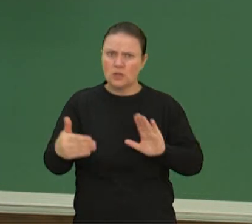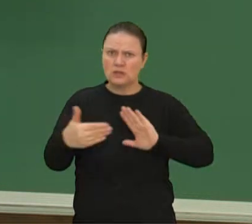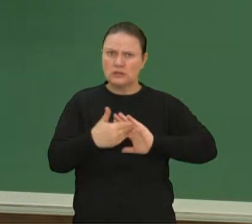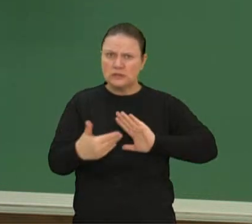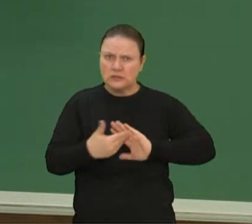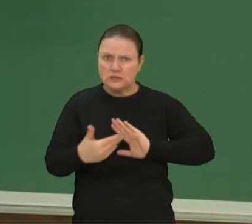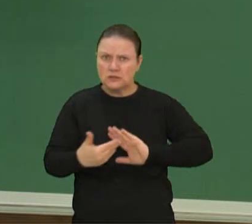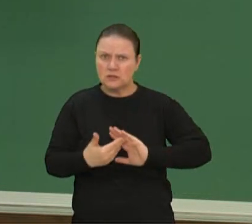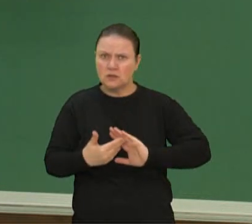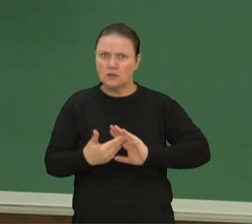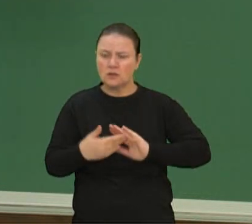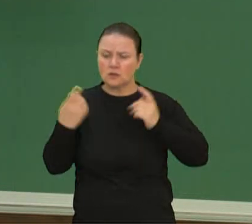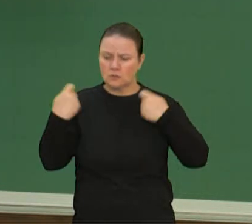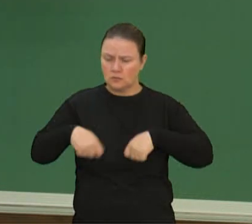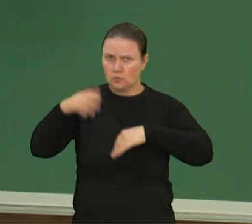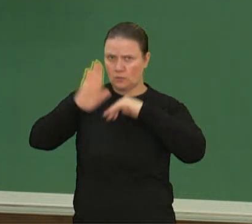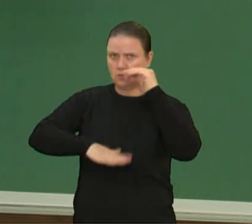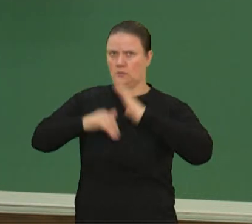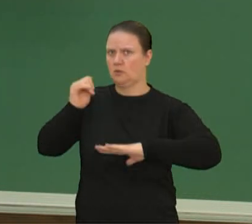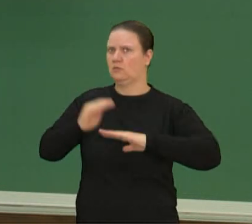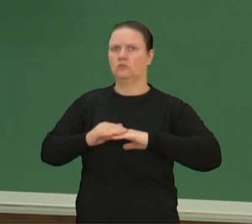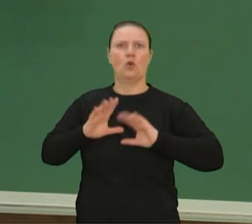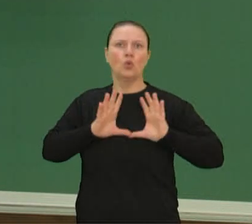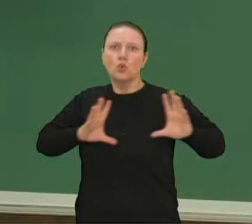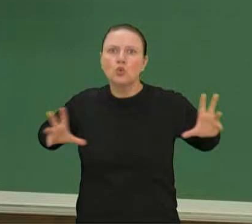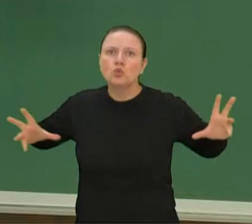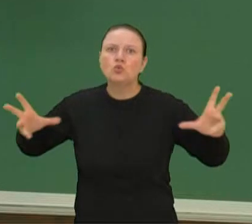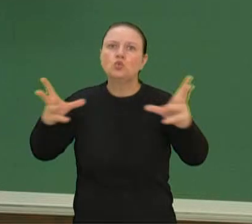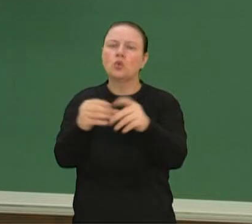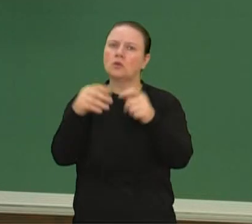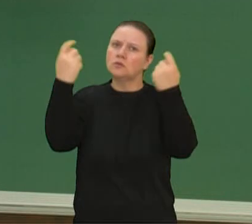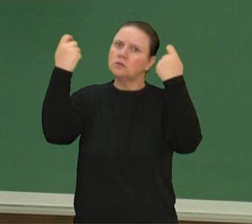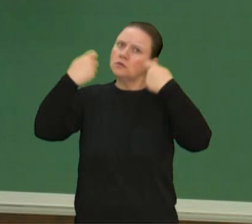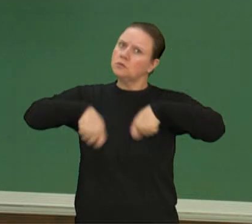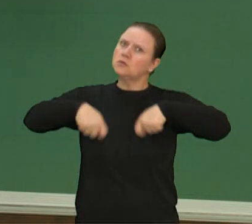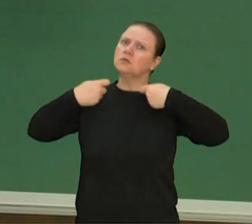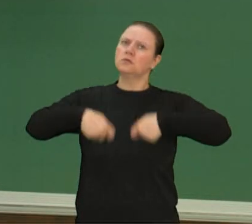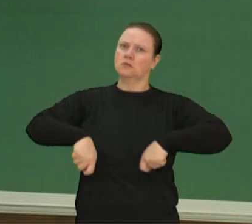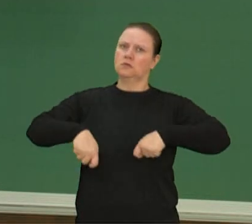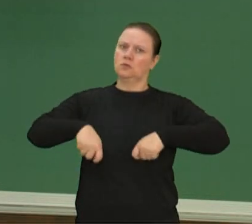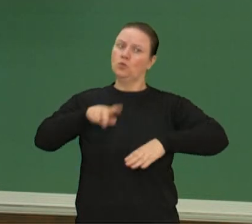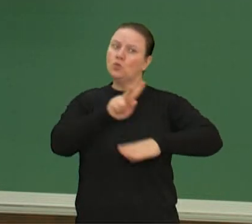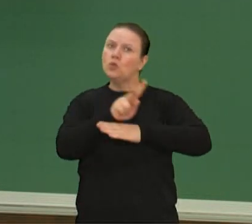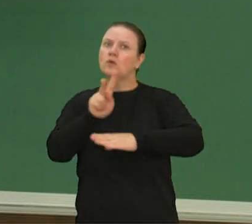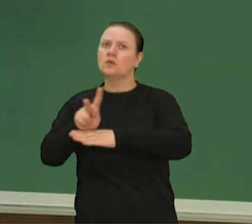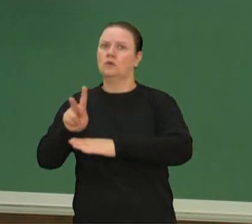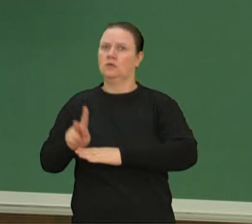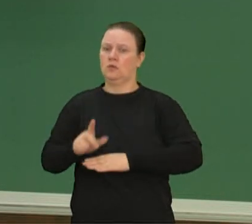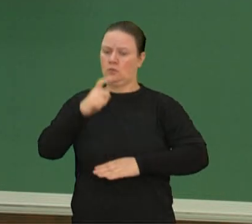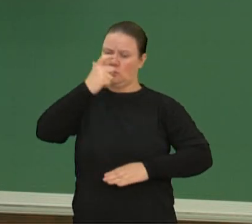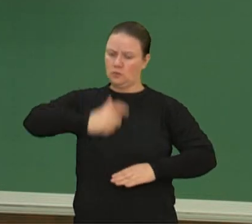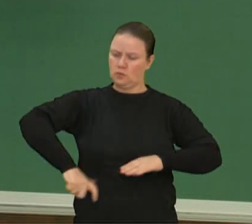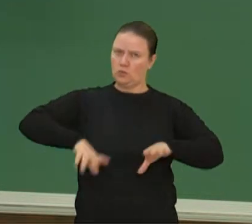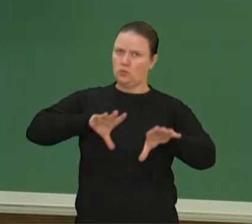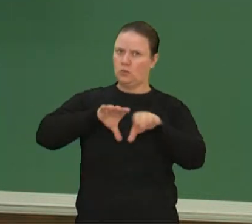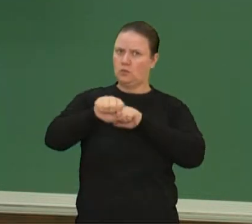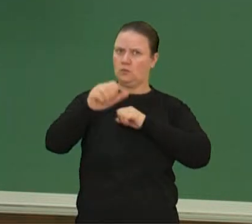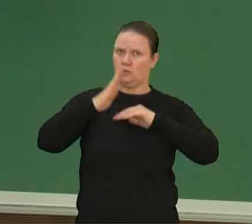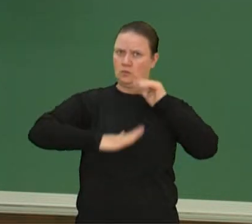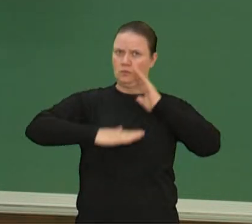devem receber acompanhamento profissional. As pessoas em geral devem receber esse acompanhamento. E a última, as atividades da moda devem